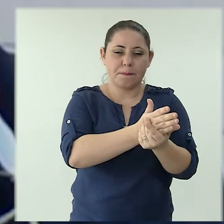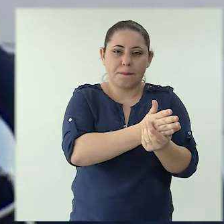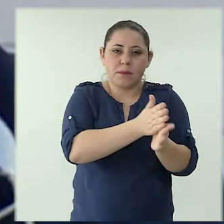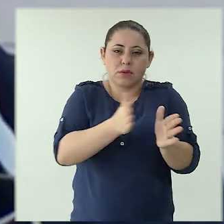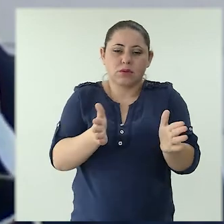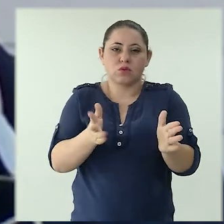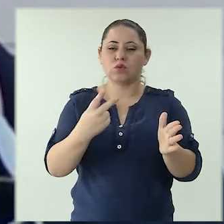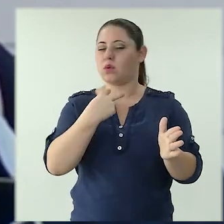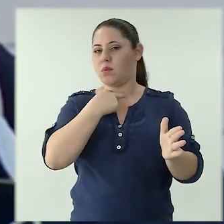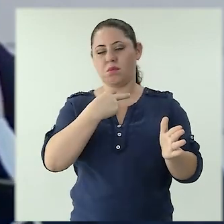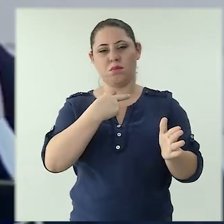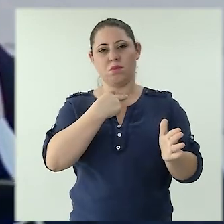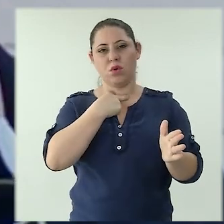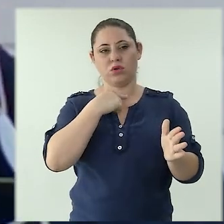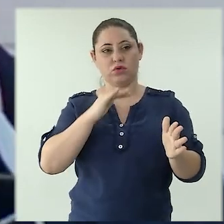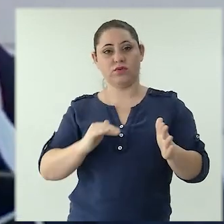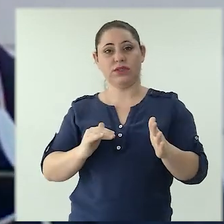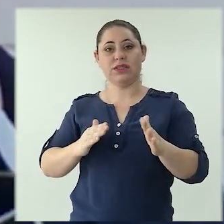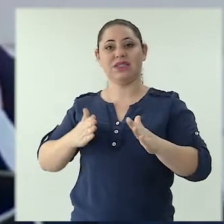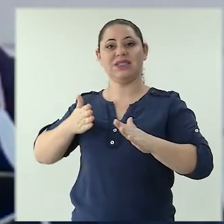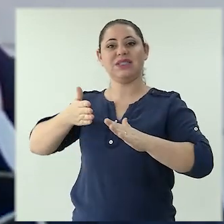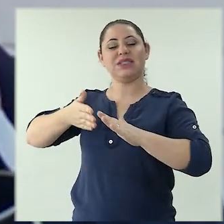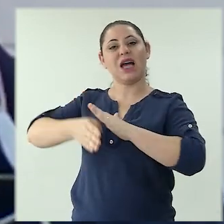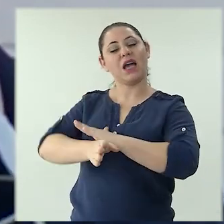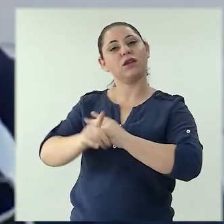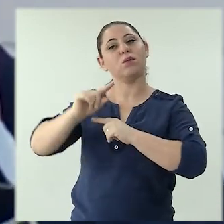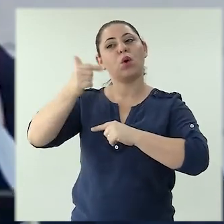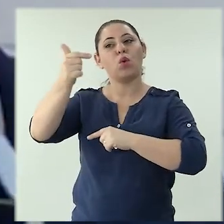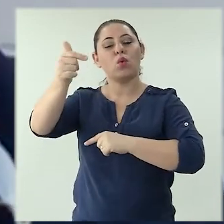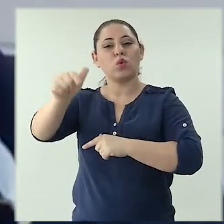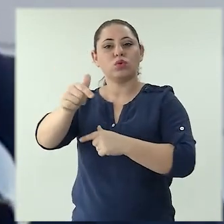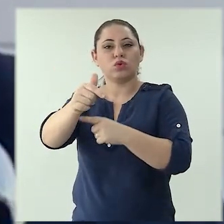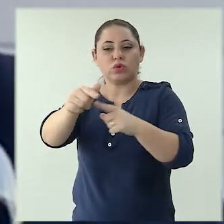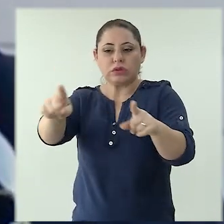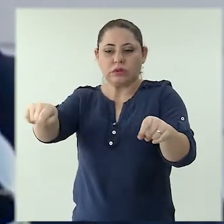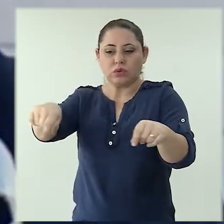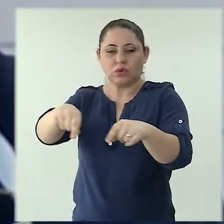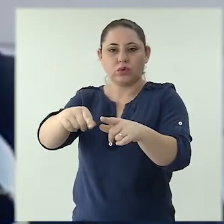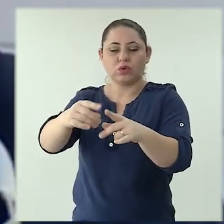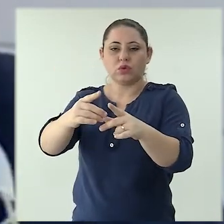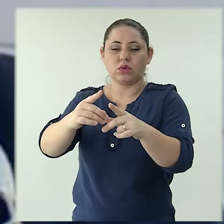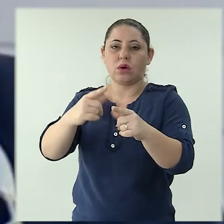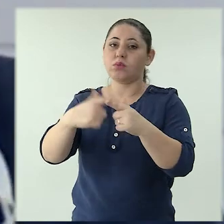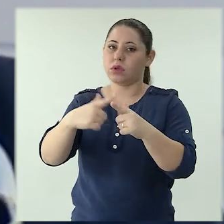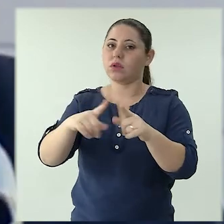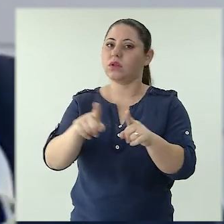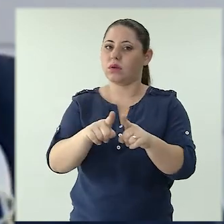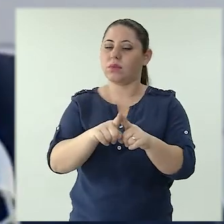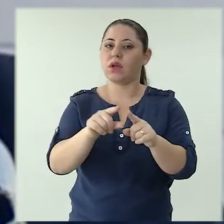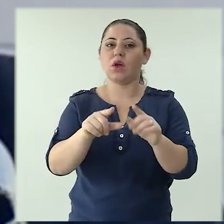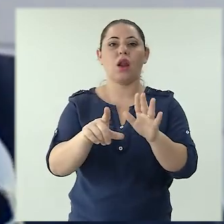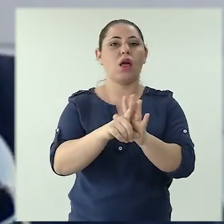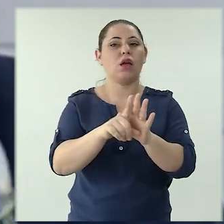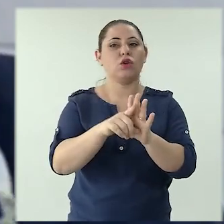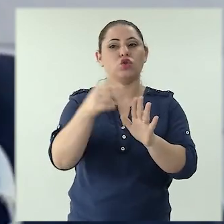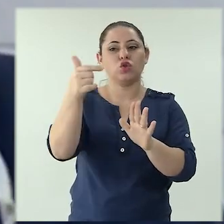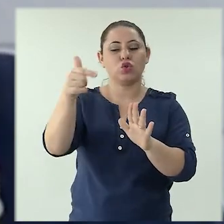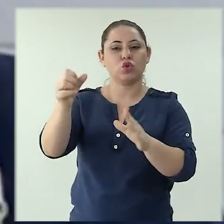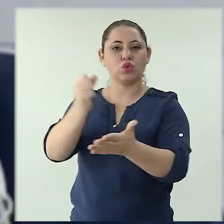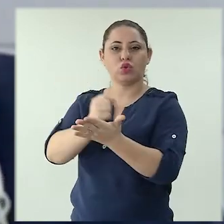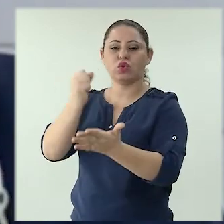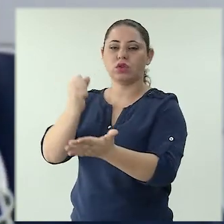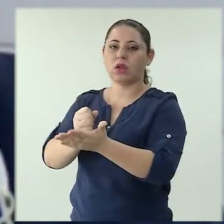tramitação. Então, ele não vai poder sair desse perímetro de circunscrição para que ele não viole, inclusive, a atuação de